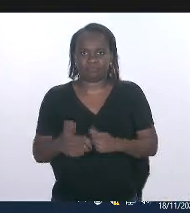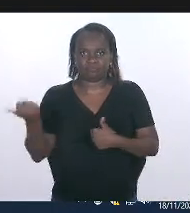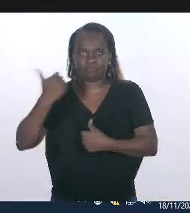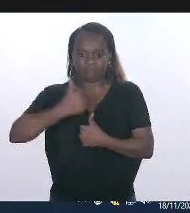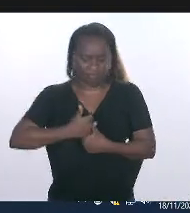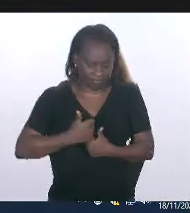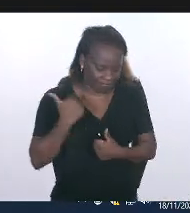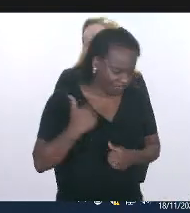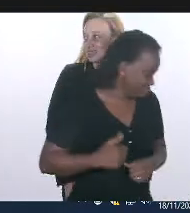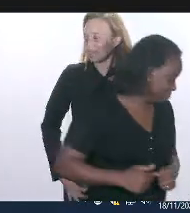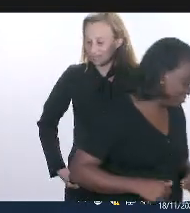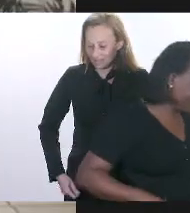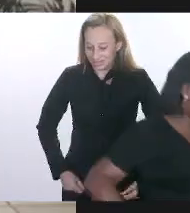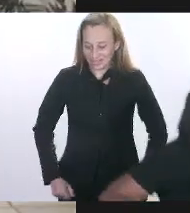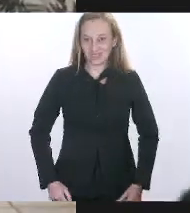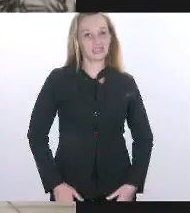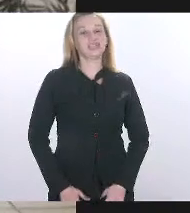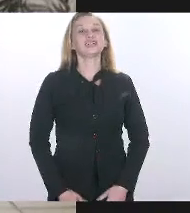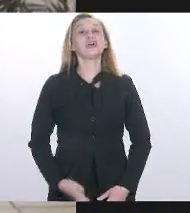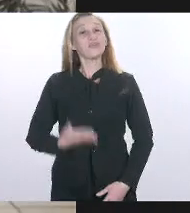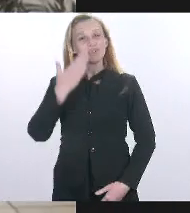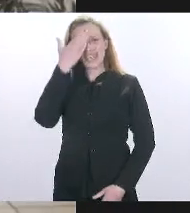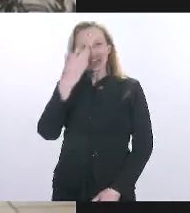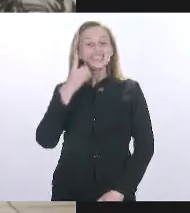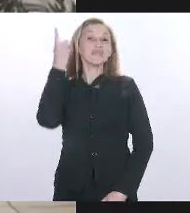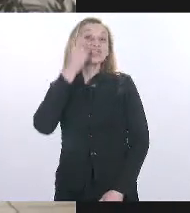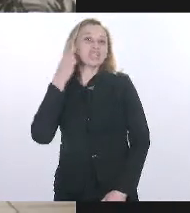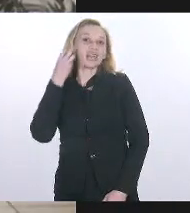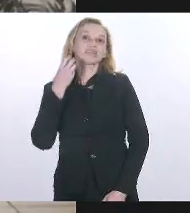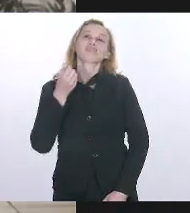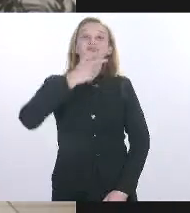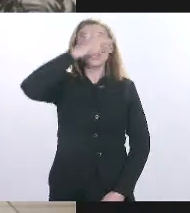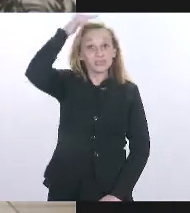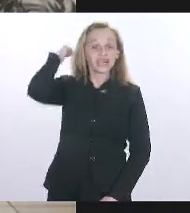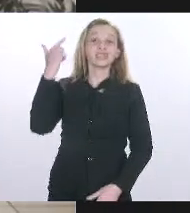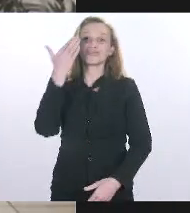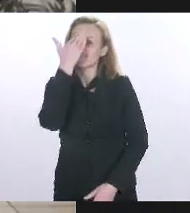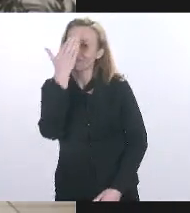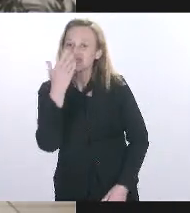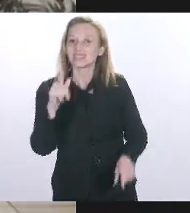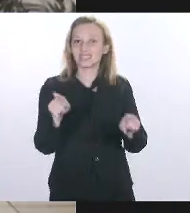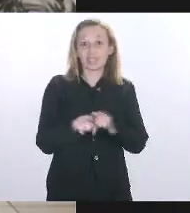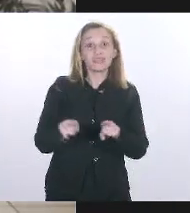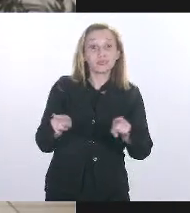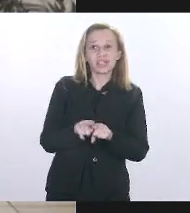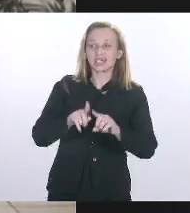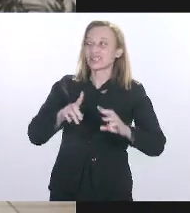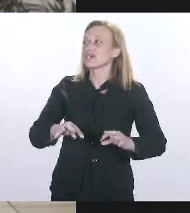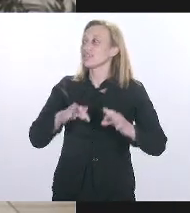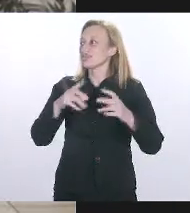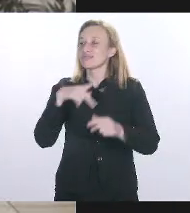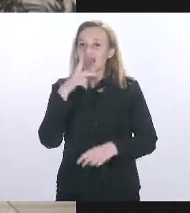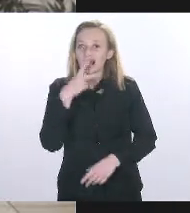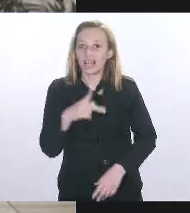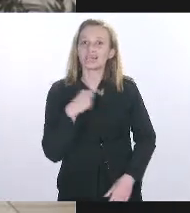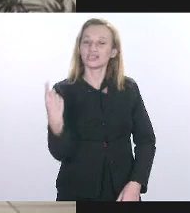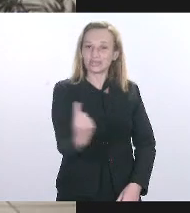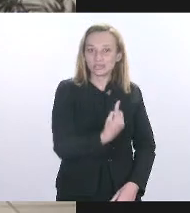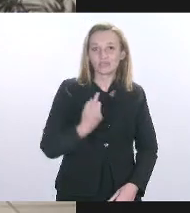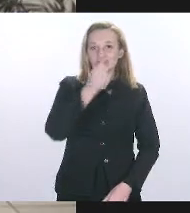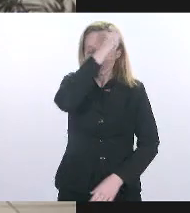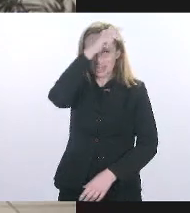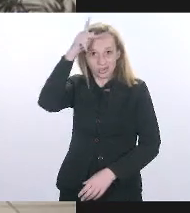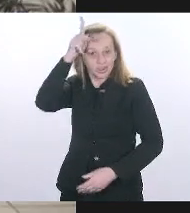Muito obrigada, deputado Luiz Paulo. Agradeço também os préstimos dados aí à nossa candidatura a